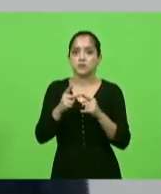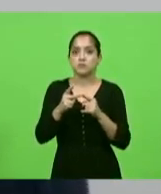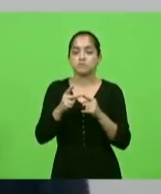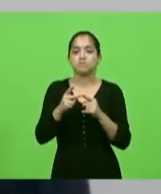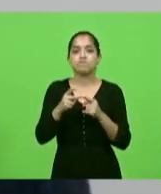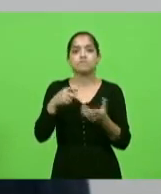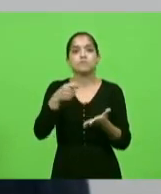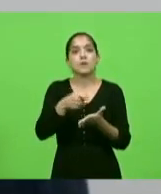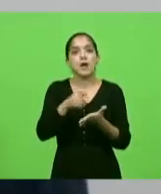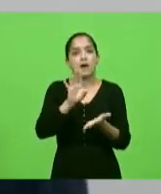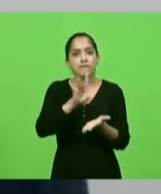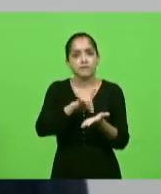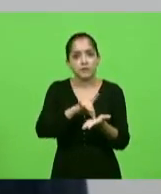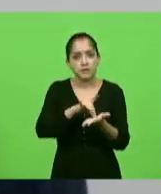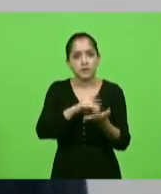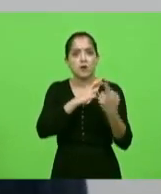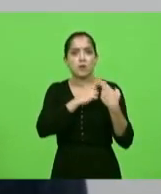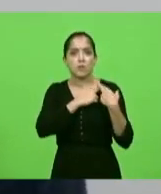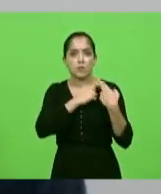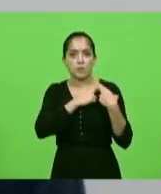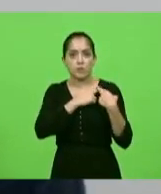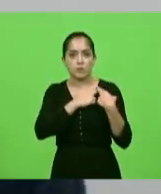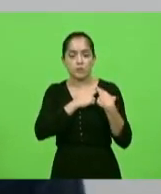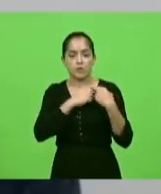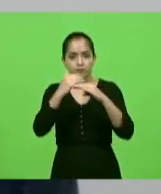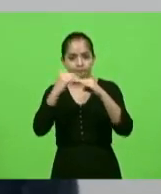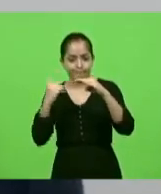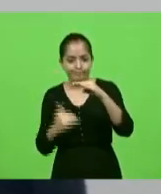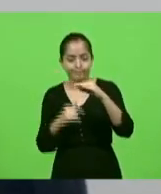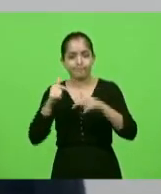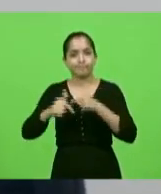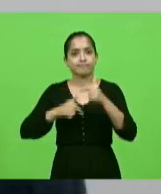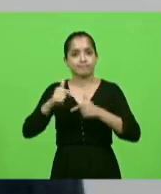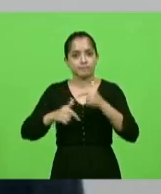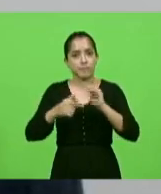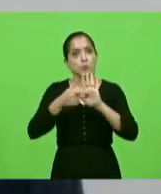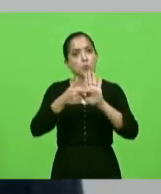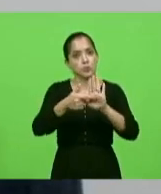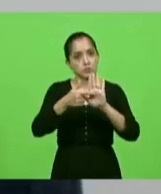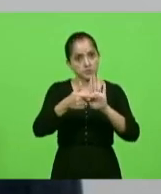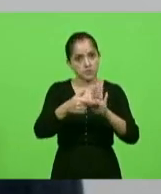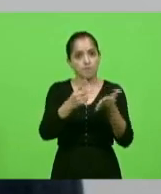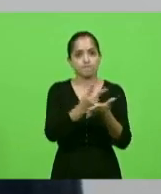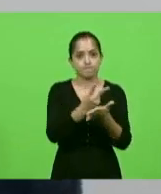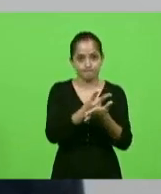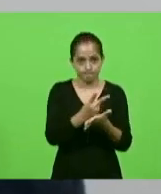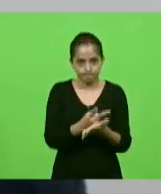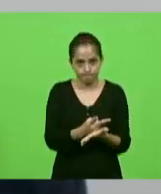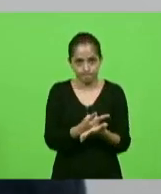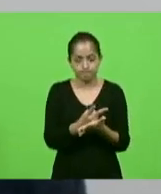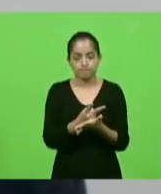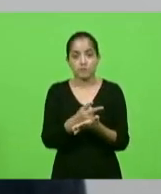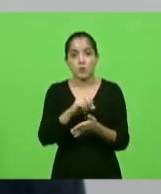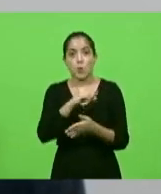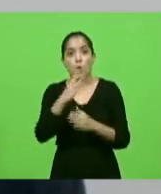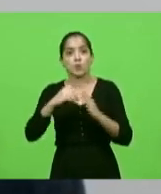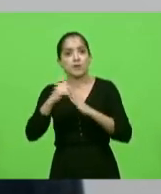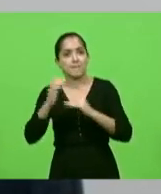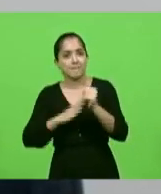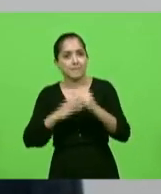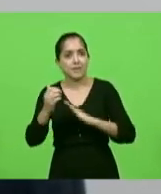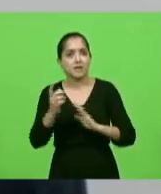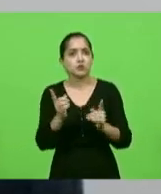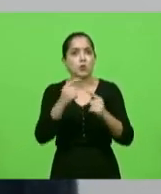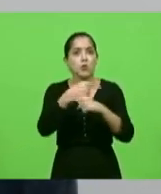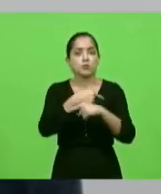tornar efetiva a responsabilidade dos seus subordinados quando manifesta em delitos funcionais ou na prática de atos